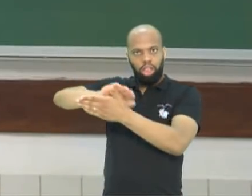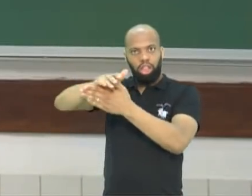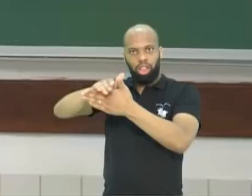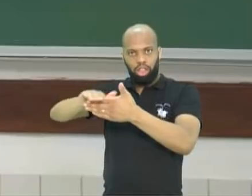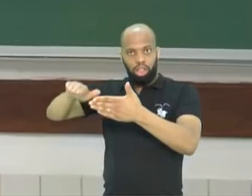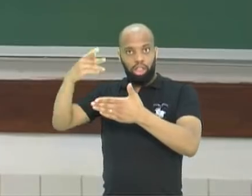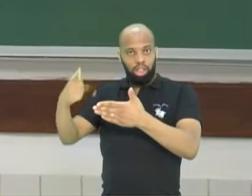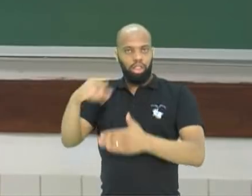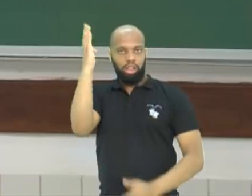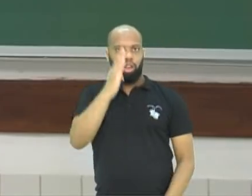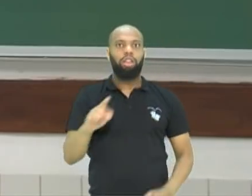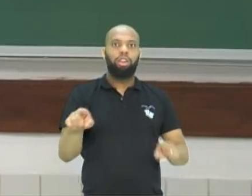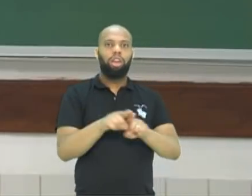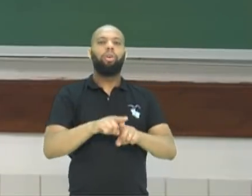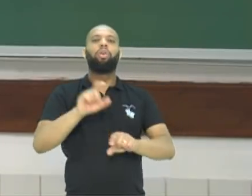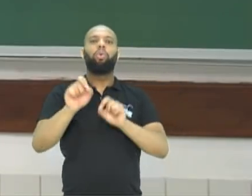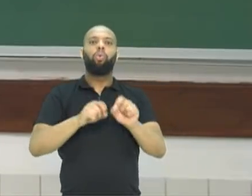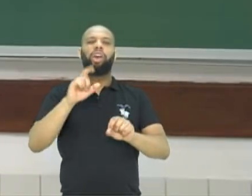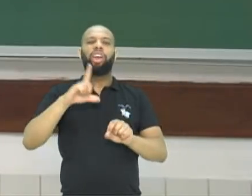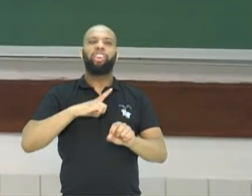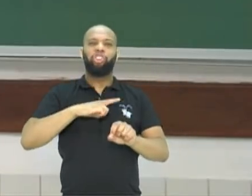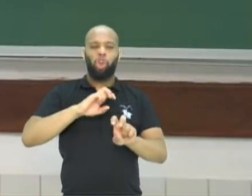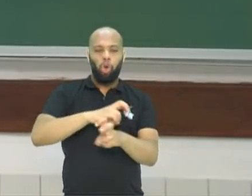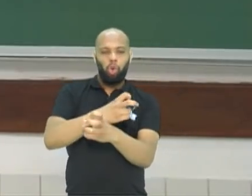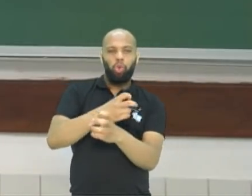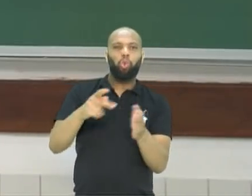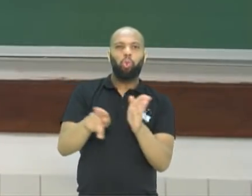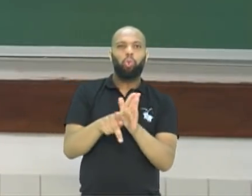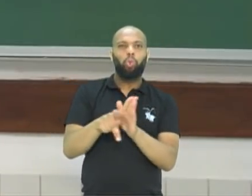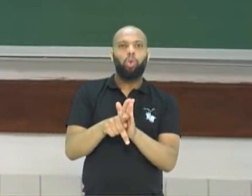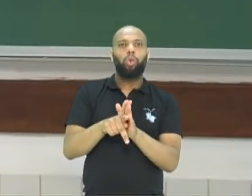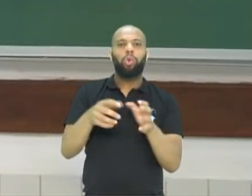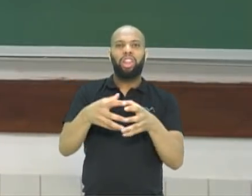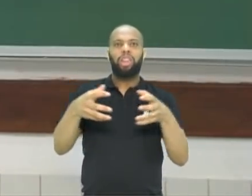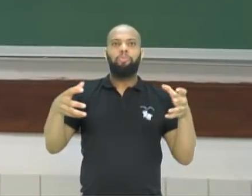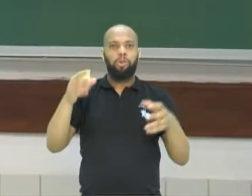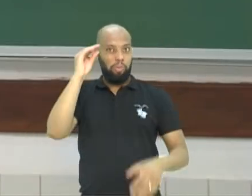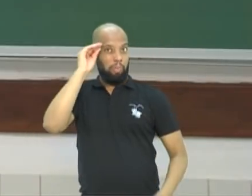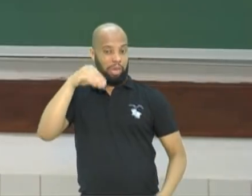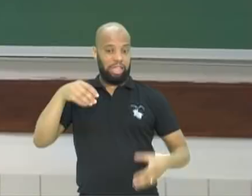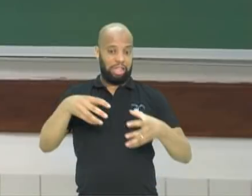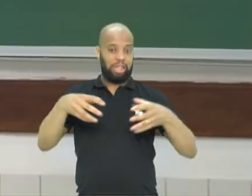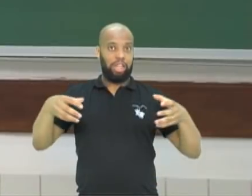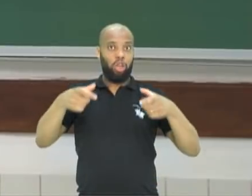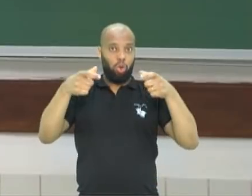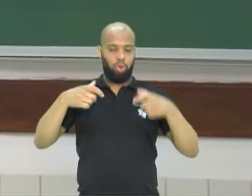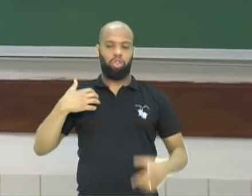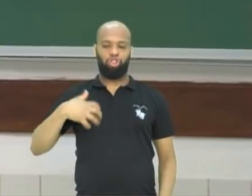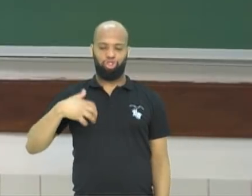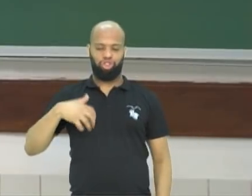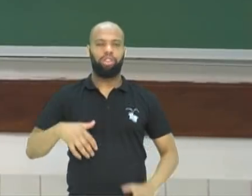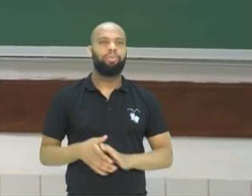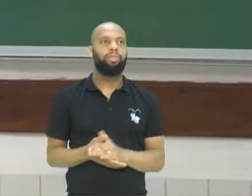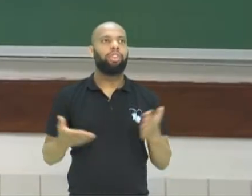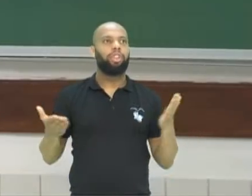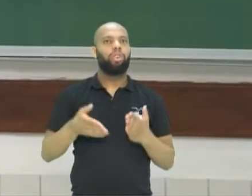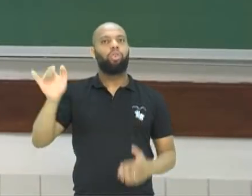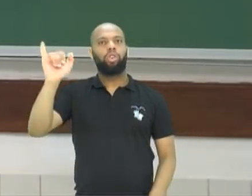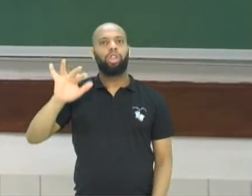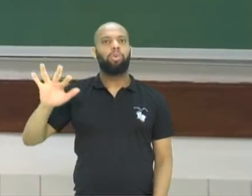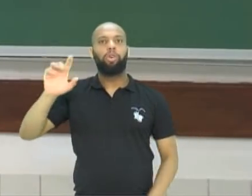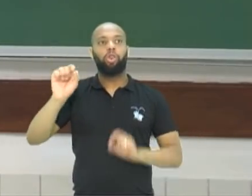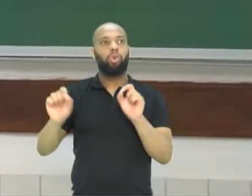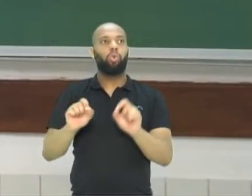Brasil e também com os fósseis de preguiça gigante na Patagônia, Argentina. Eu trouxe aqui agora a imagem